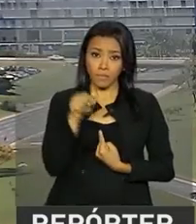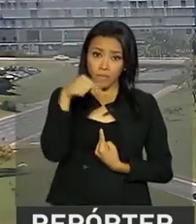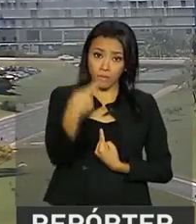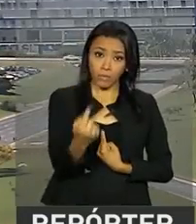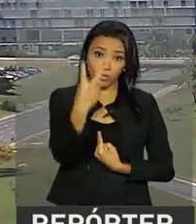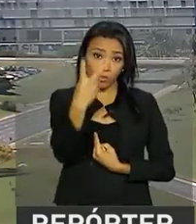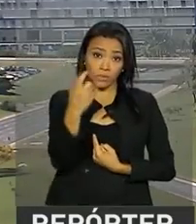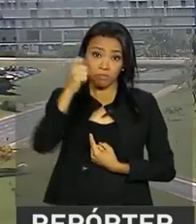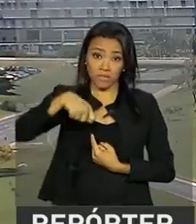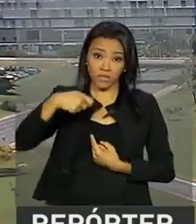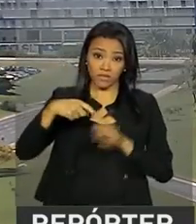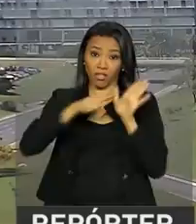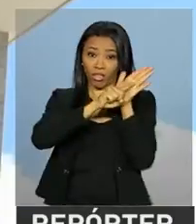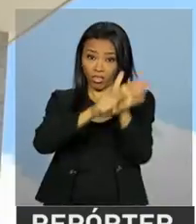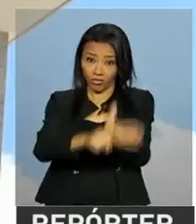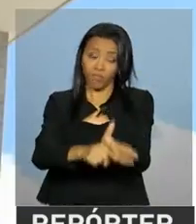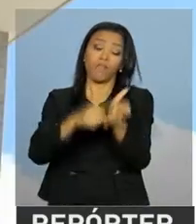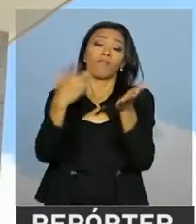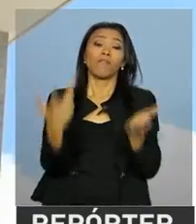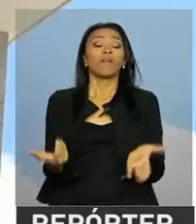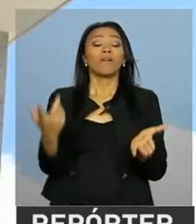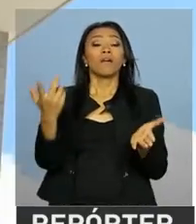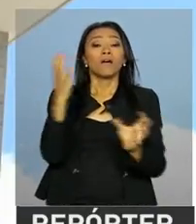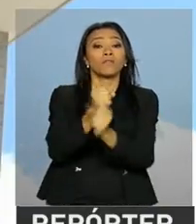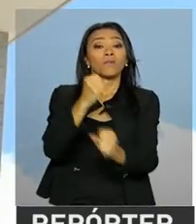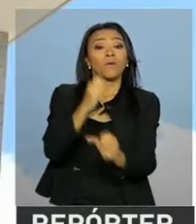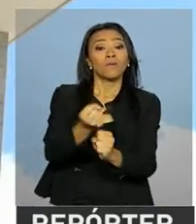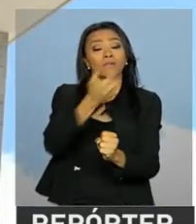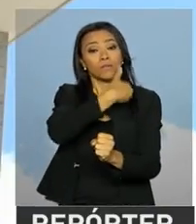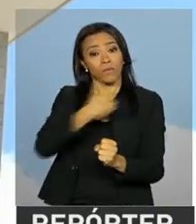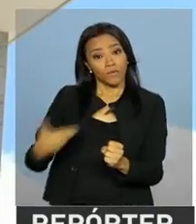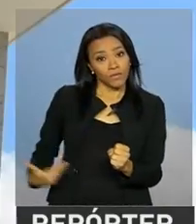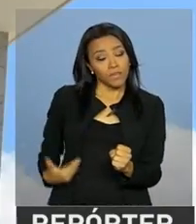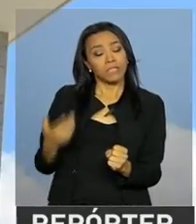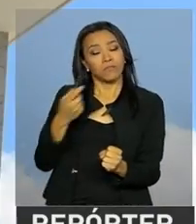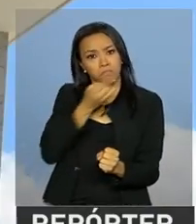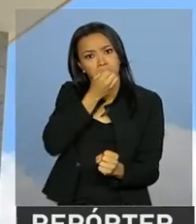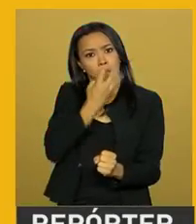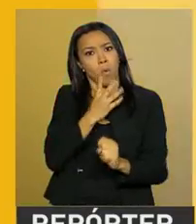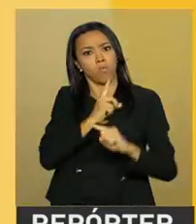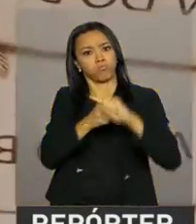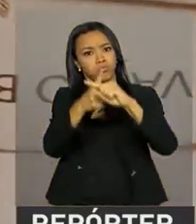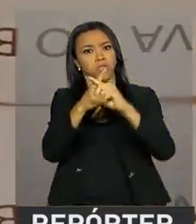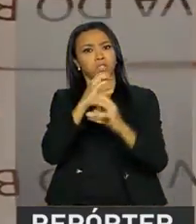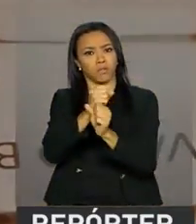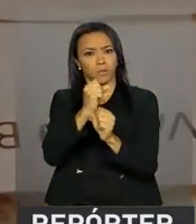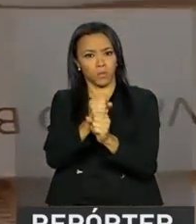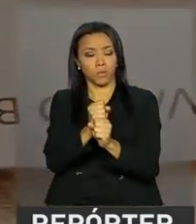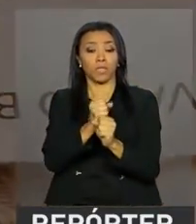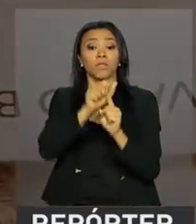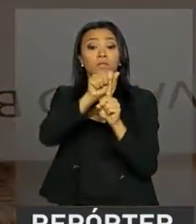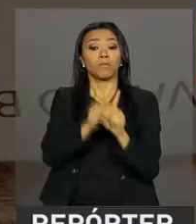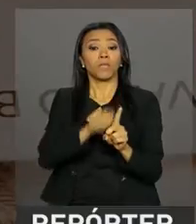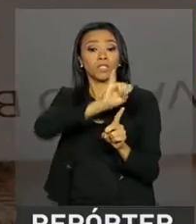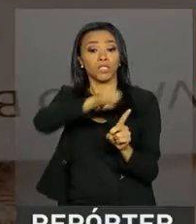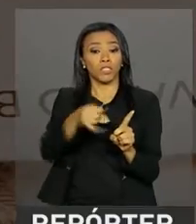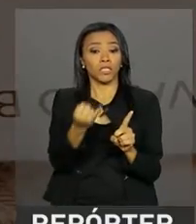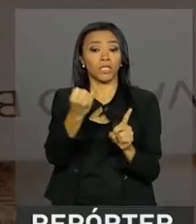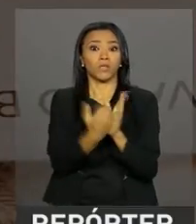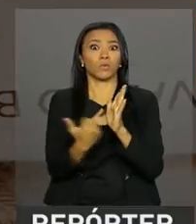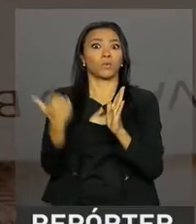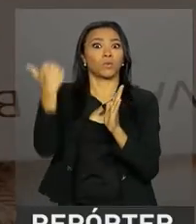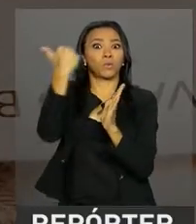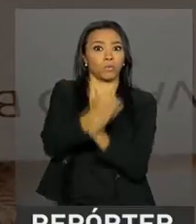dois meses negativas o governo voltaram a registrar saldo positivo em janeiro a arrecadação superou as